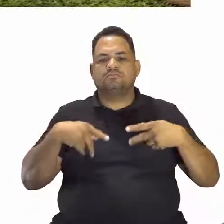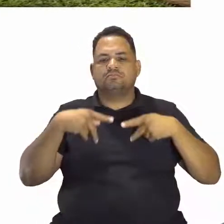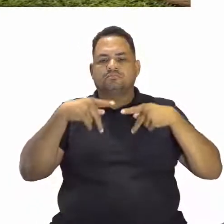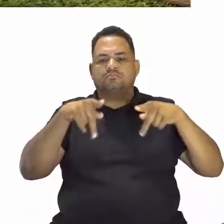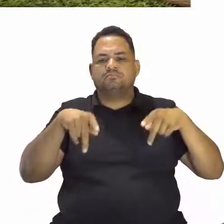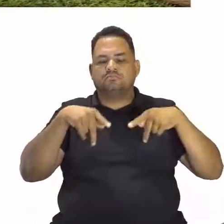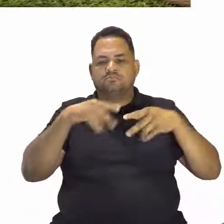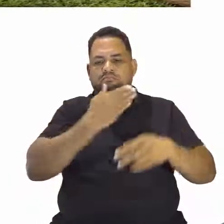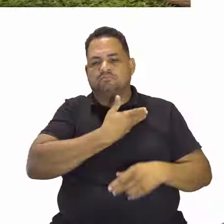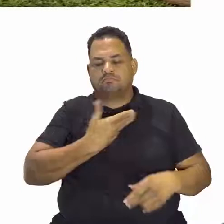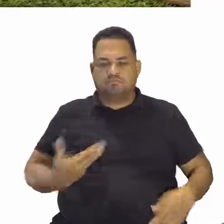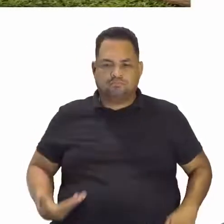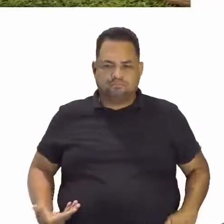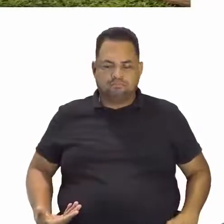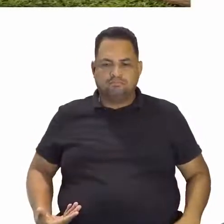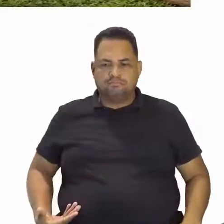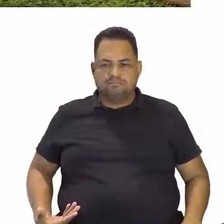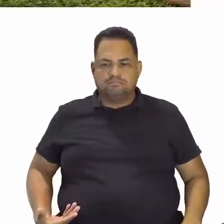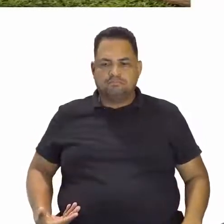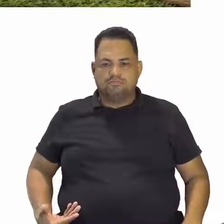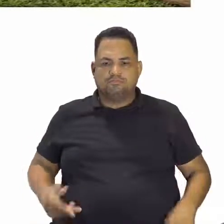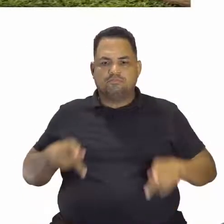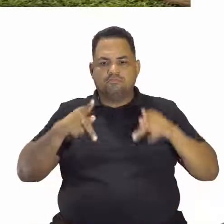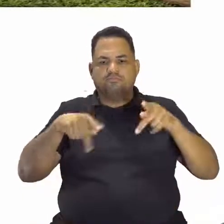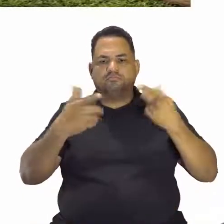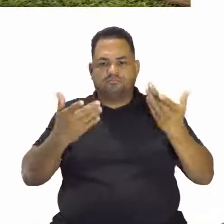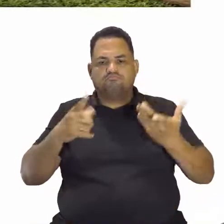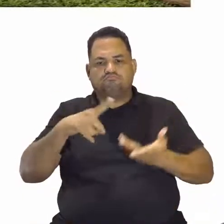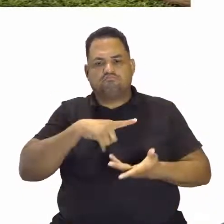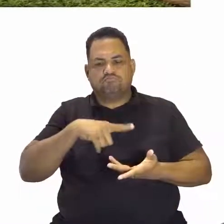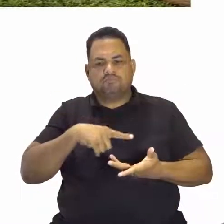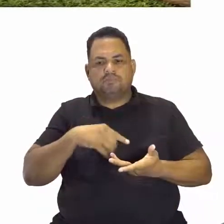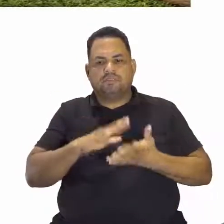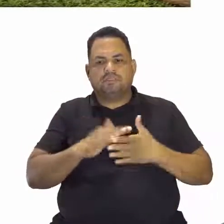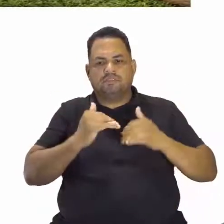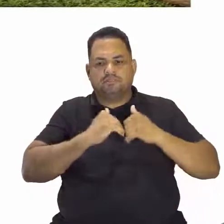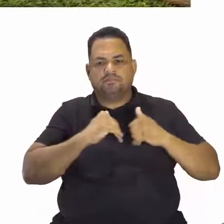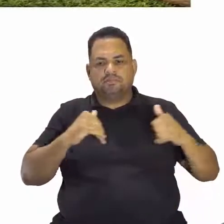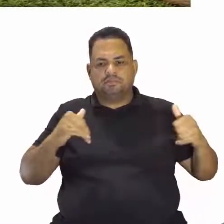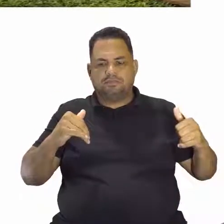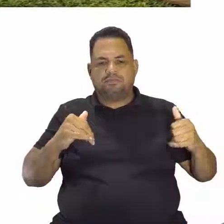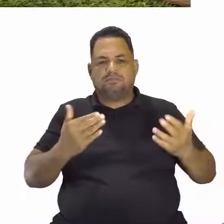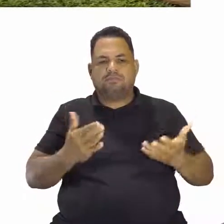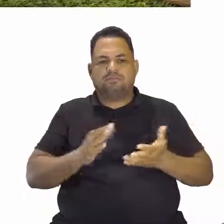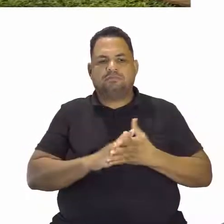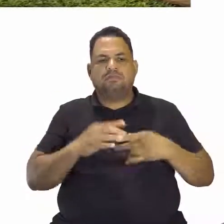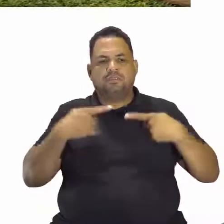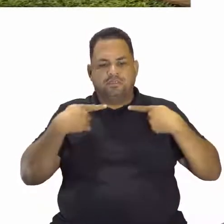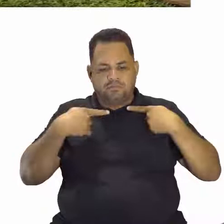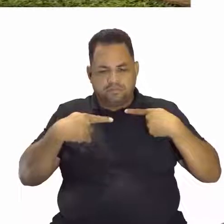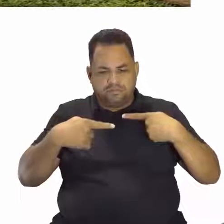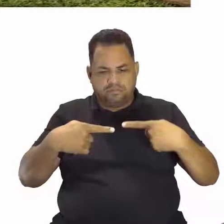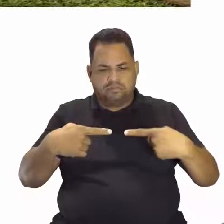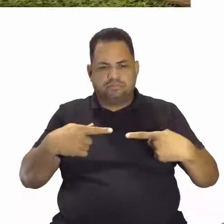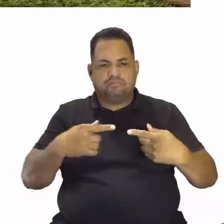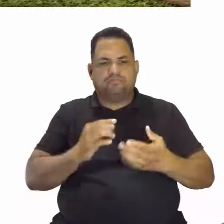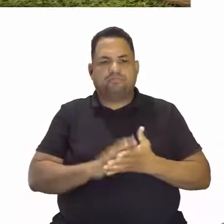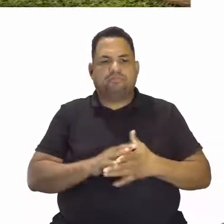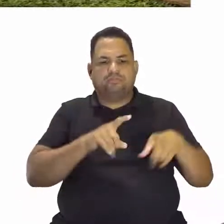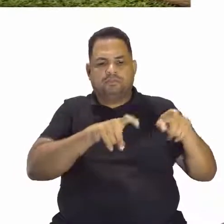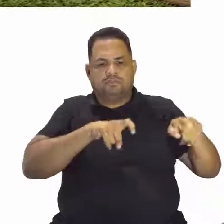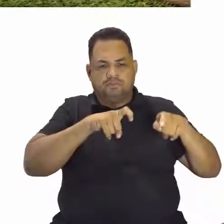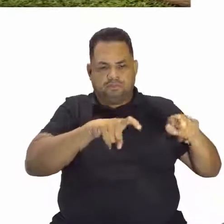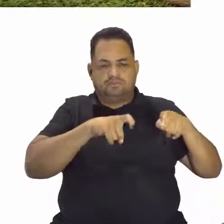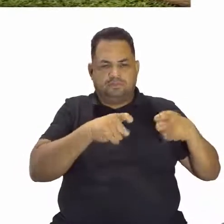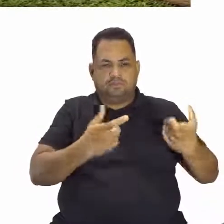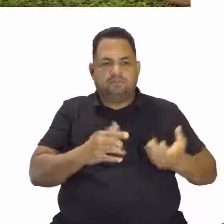modo geral, essa população passa por esse isolamento. Os conflitos agrários, né, em relação à terra